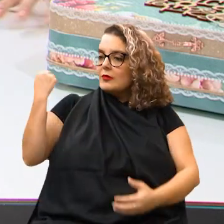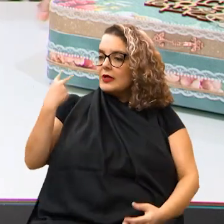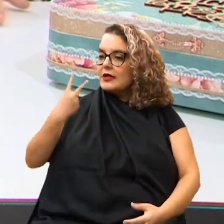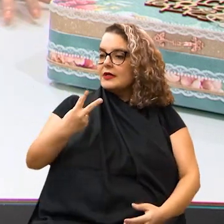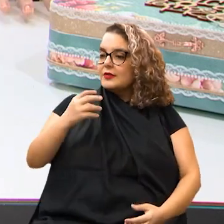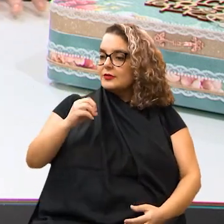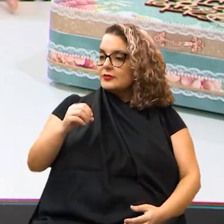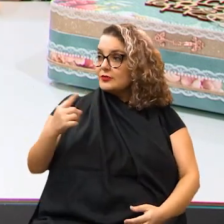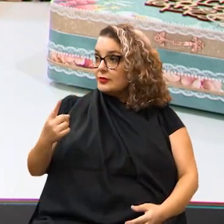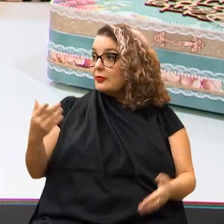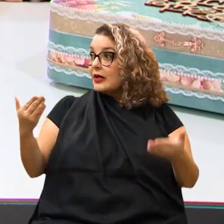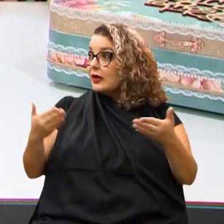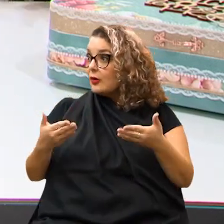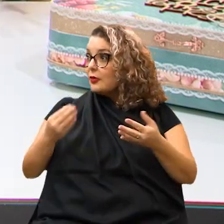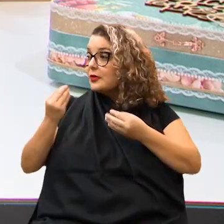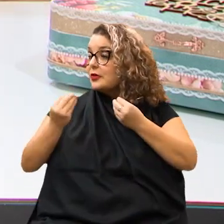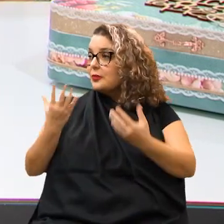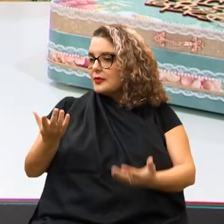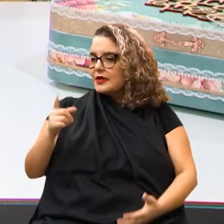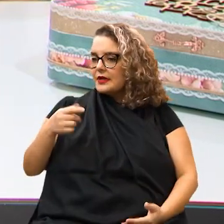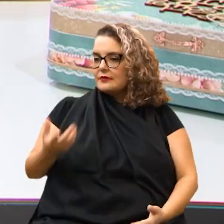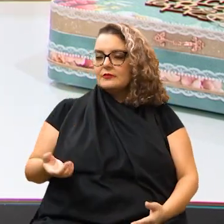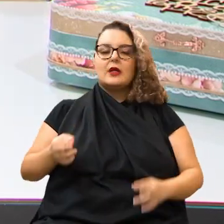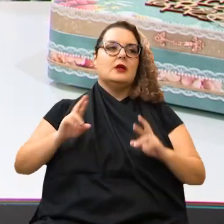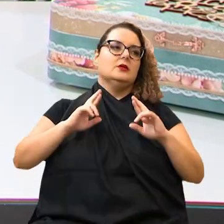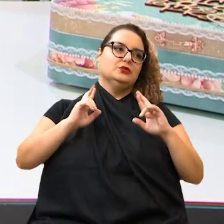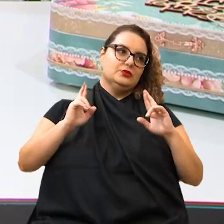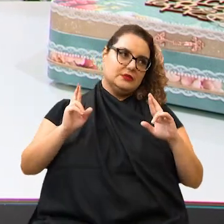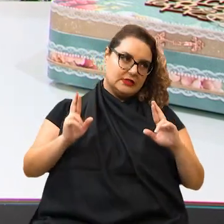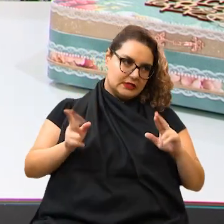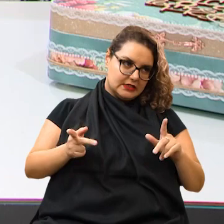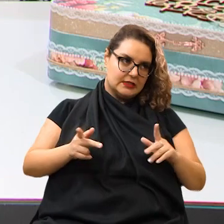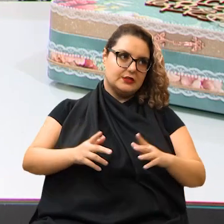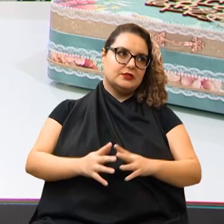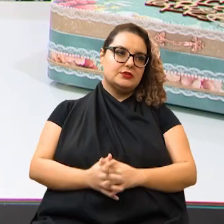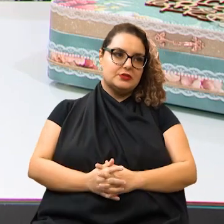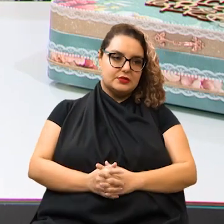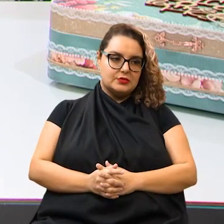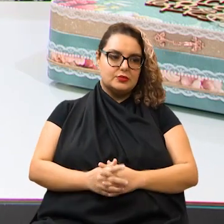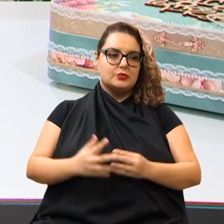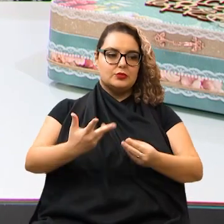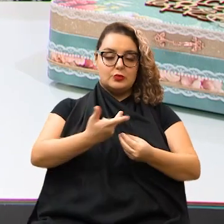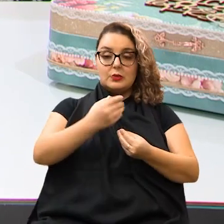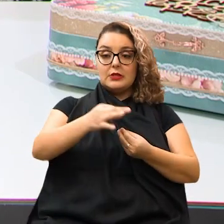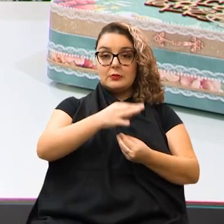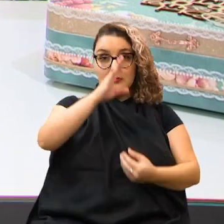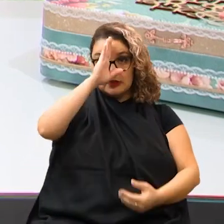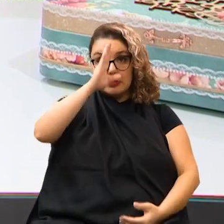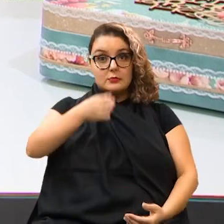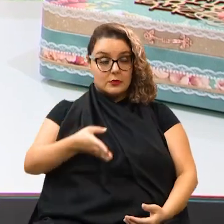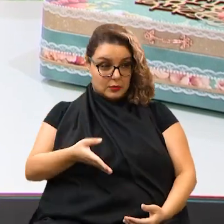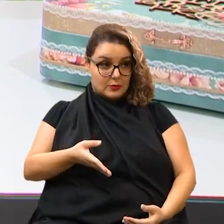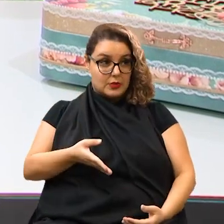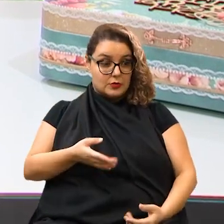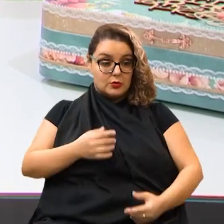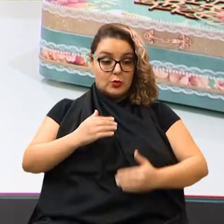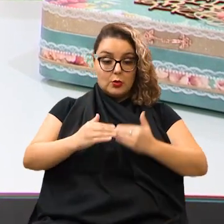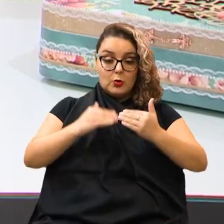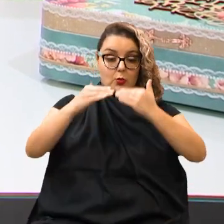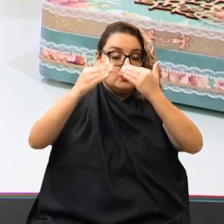cenário lá em 2001 para hoje? Nossa, bem diferente. No artesanato,